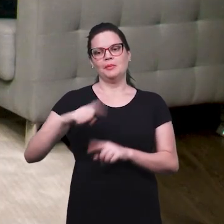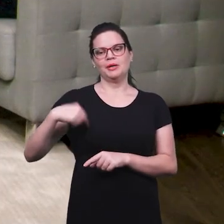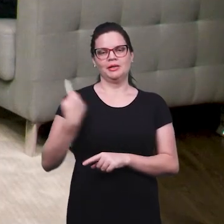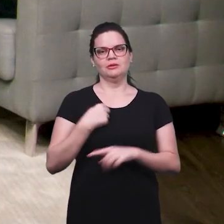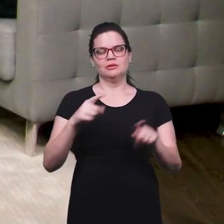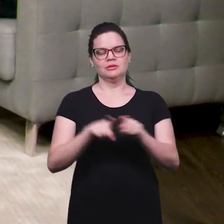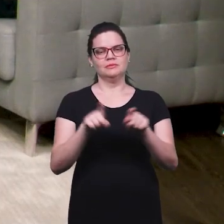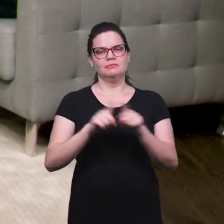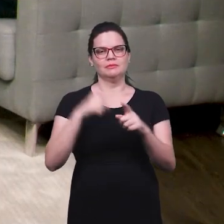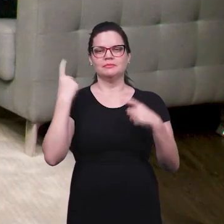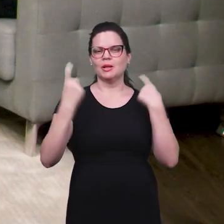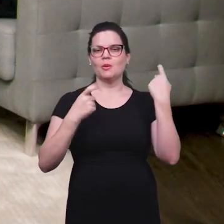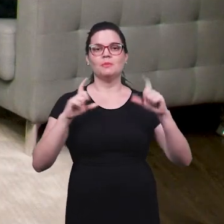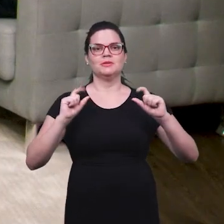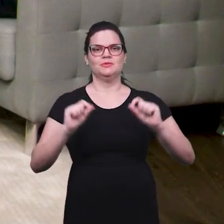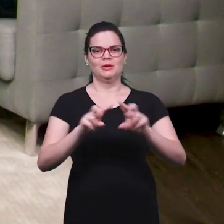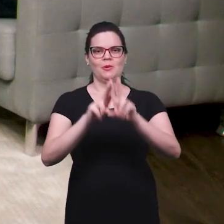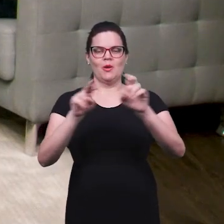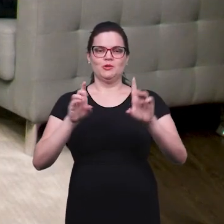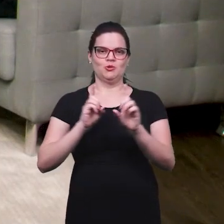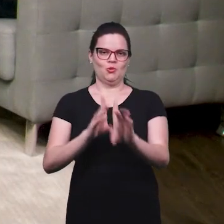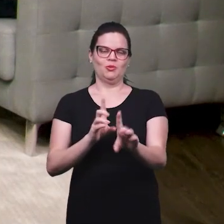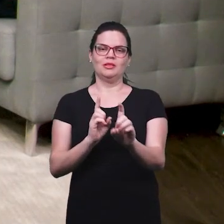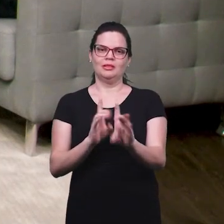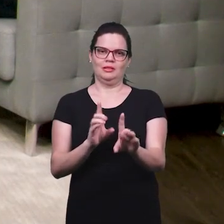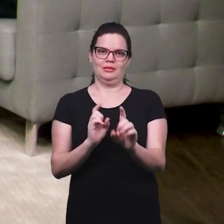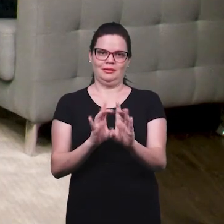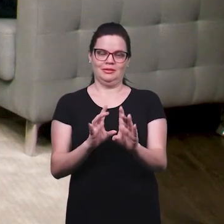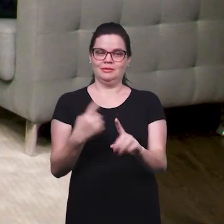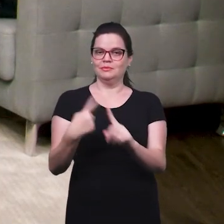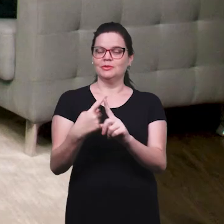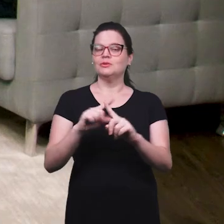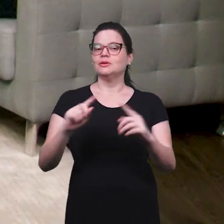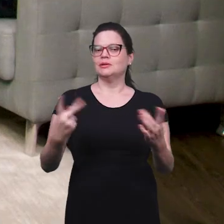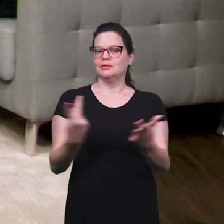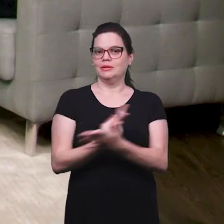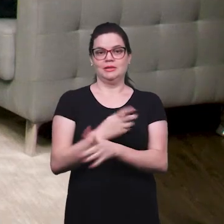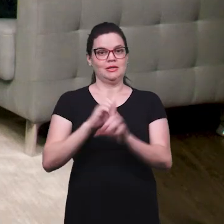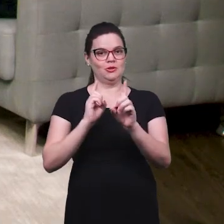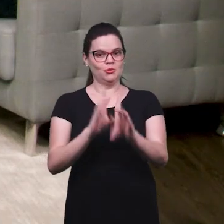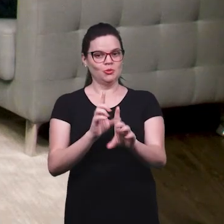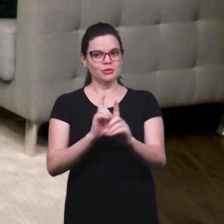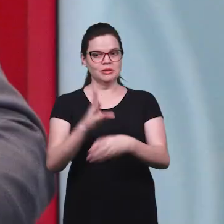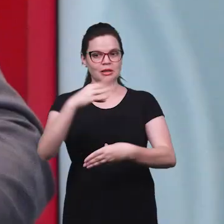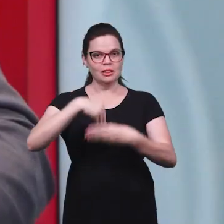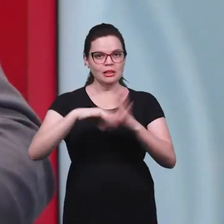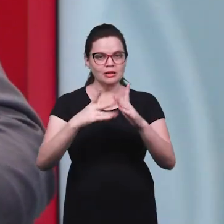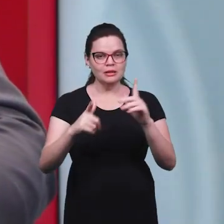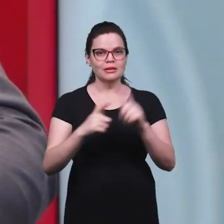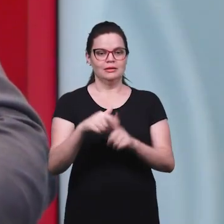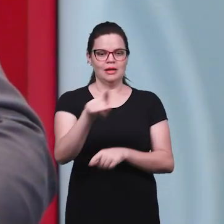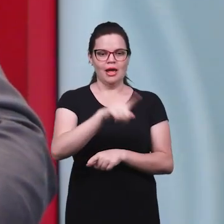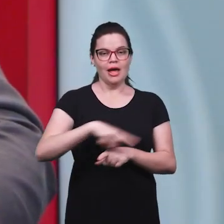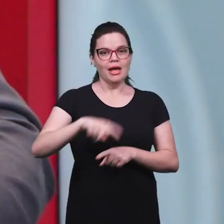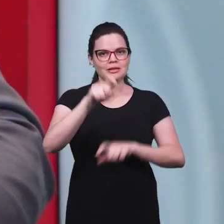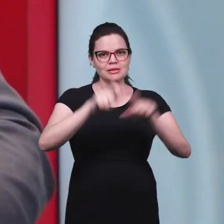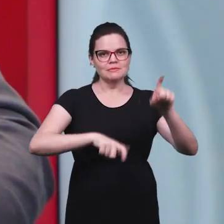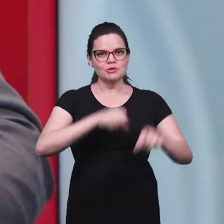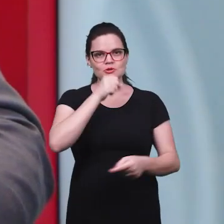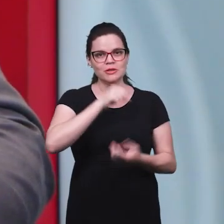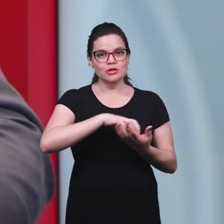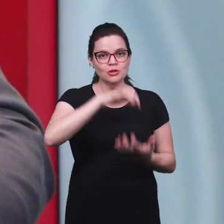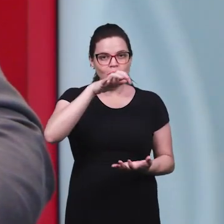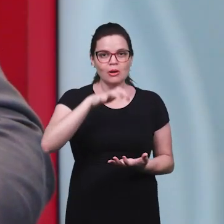no texto é a doutrina. Então, a doutrina na igreja, os nossos irmãos